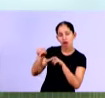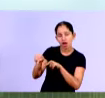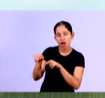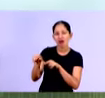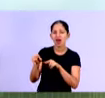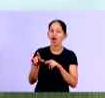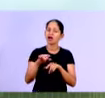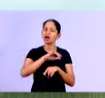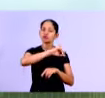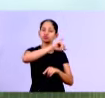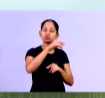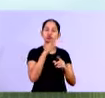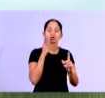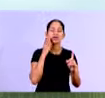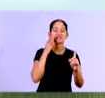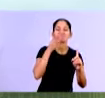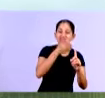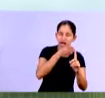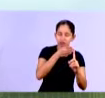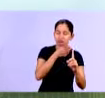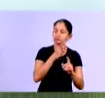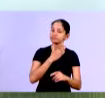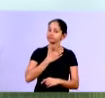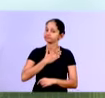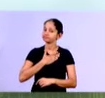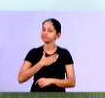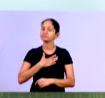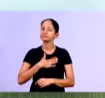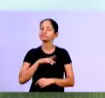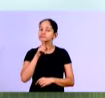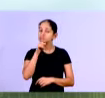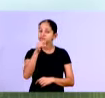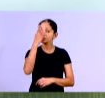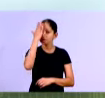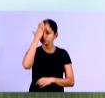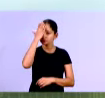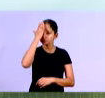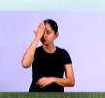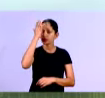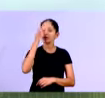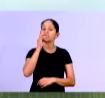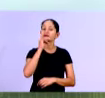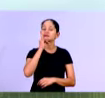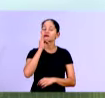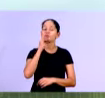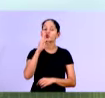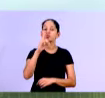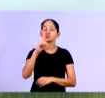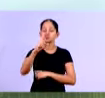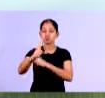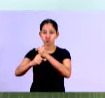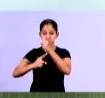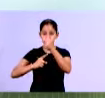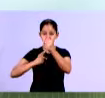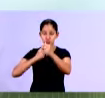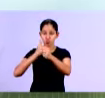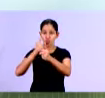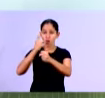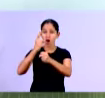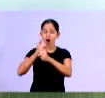diferenciação? Todos nós sabemos, e você, um profissional de exata também sabe, um ano comercial, ele